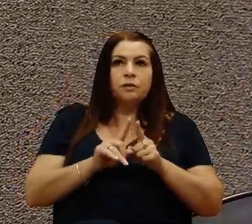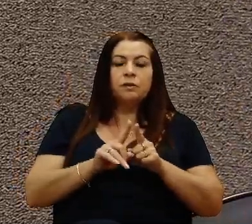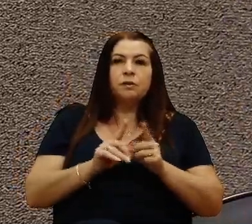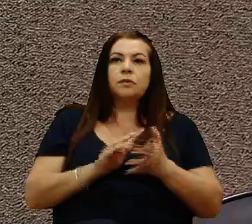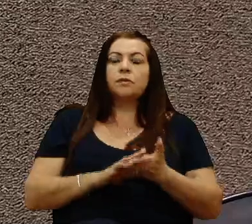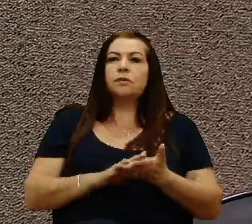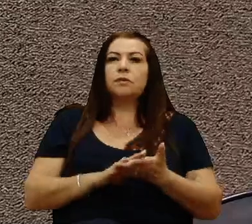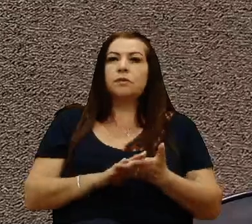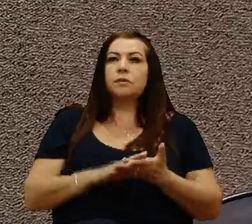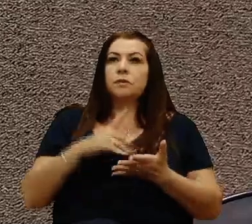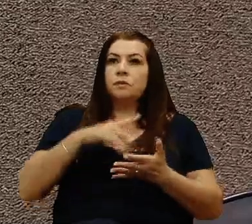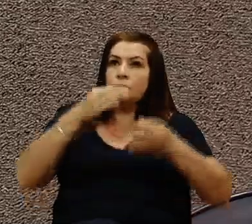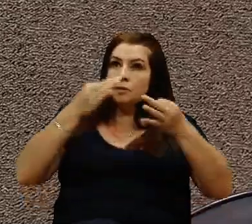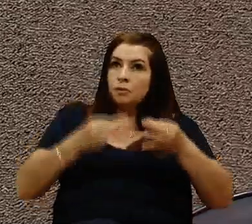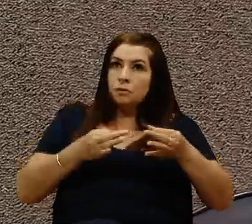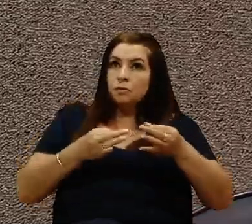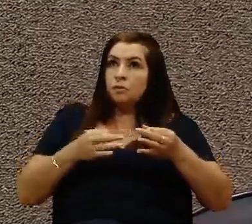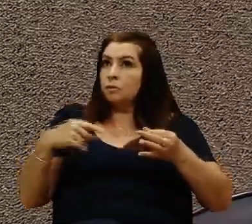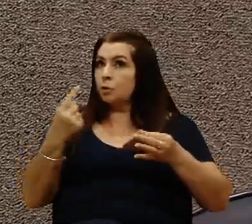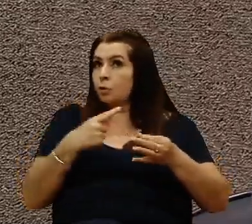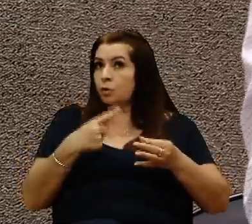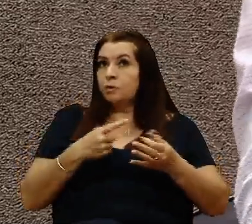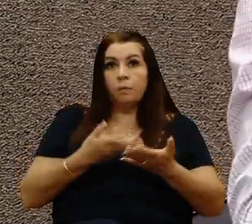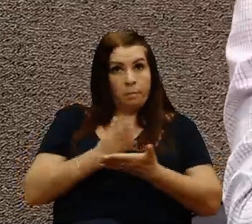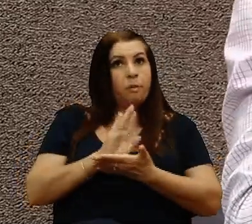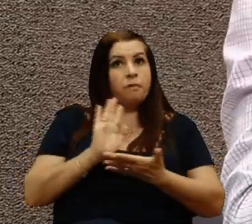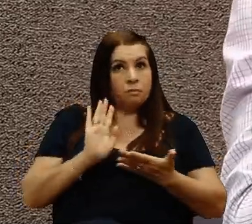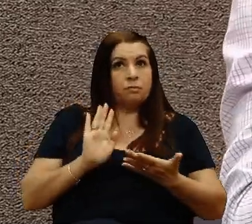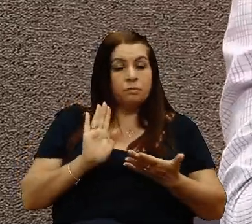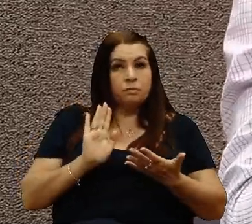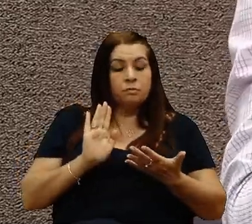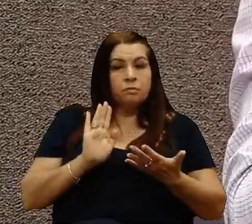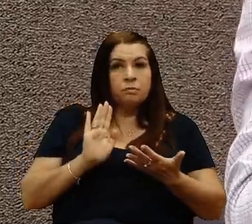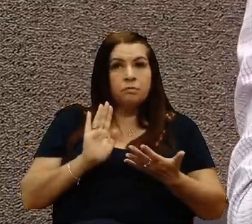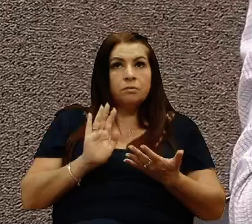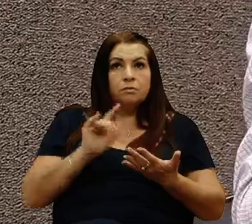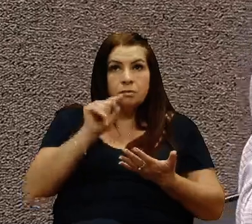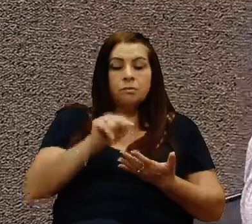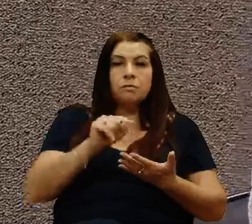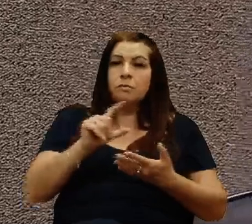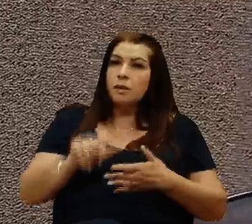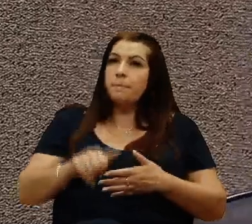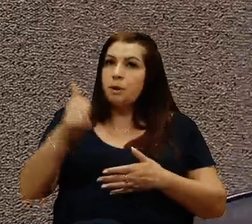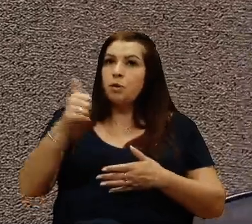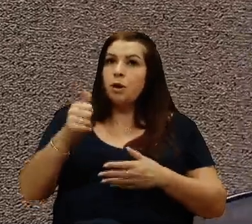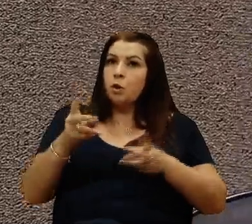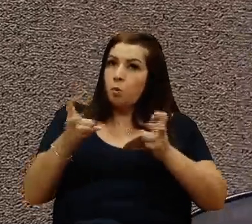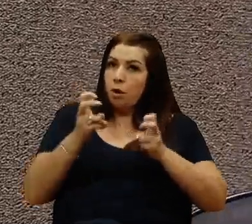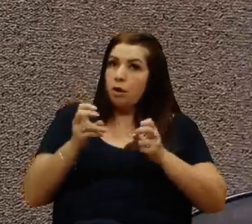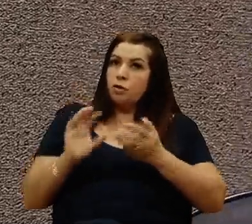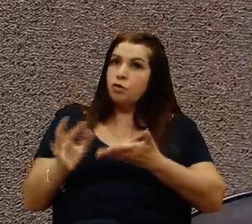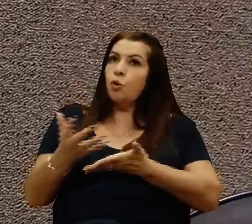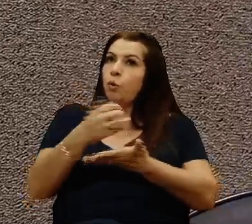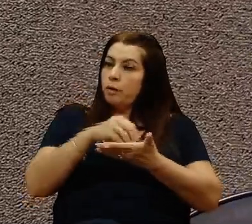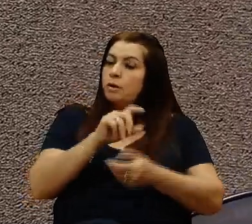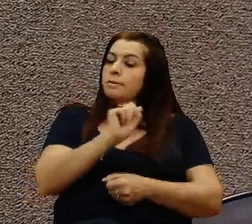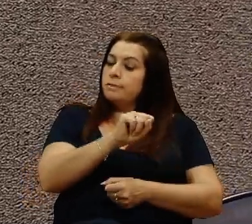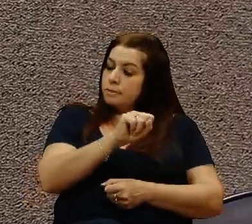tenho certeza absoluta que nós vamos aprovar. Isso vai melhorar o caixa da Codeca? Vai melhorar a caixa da